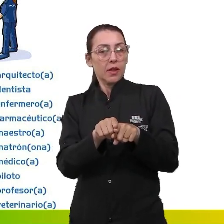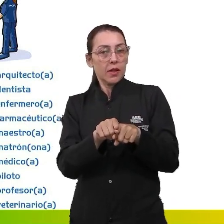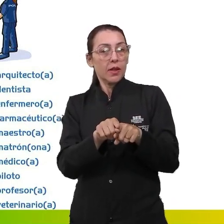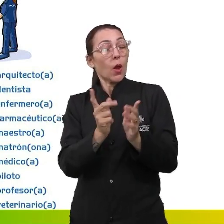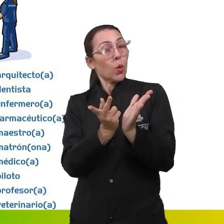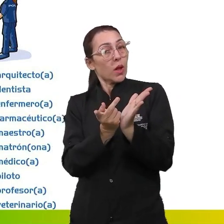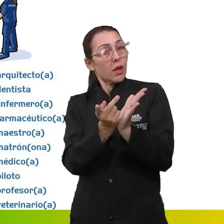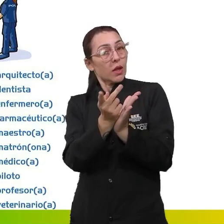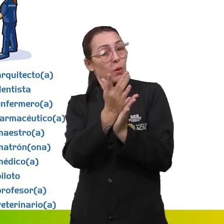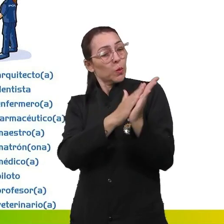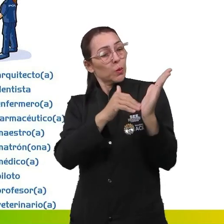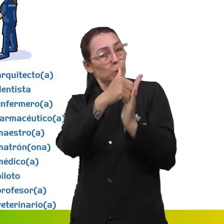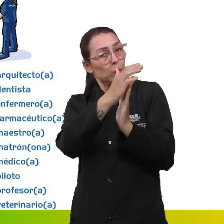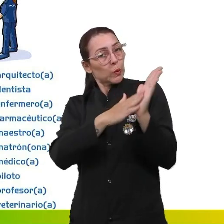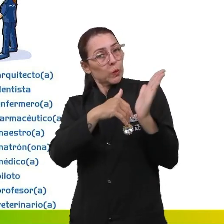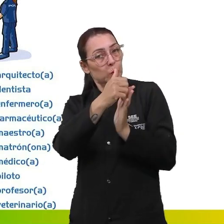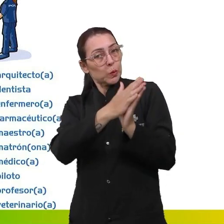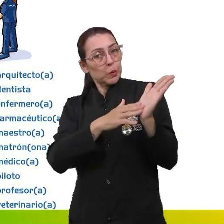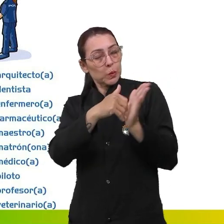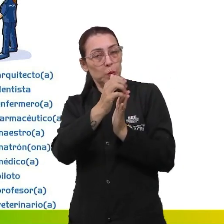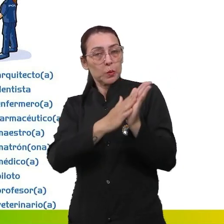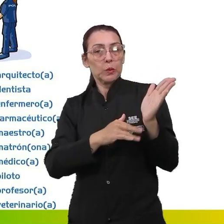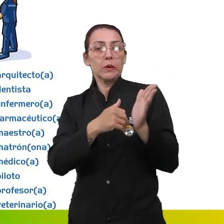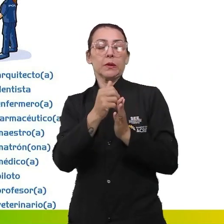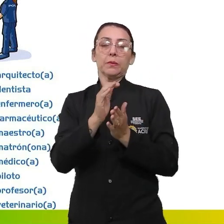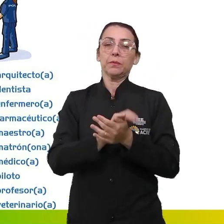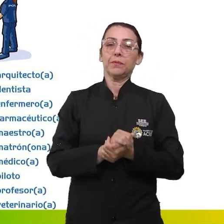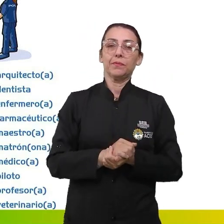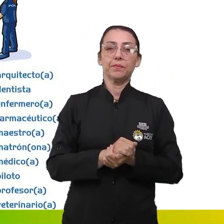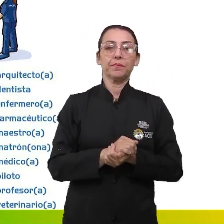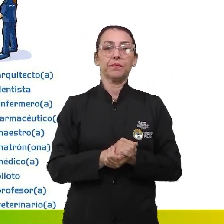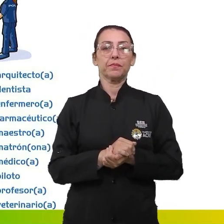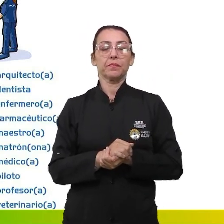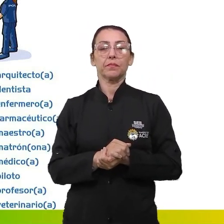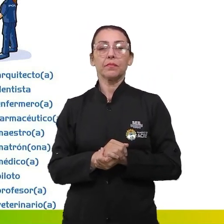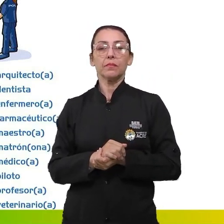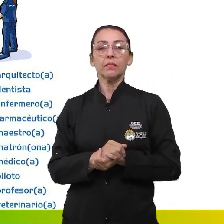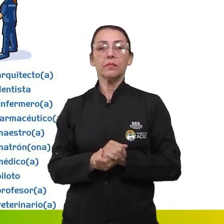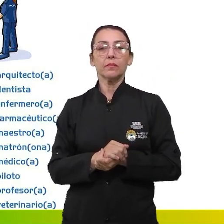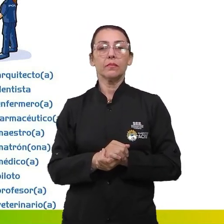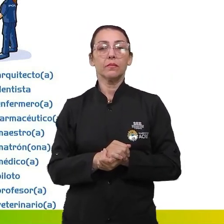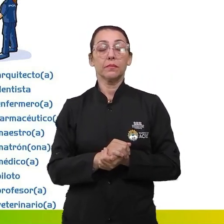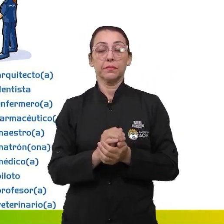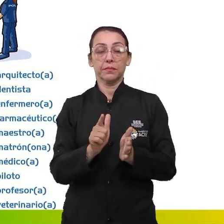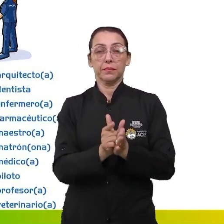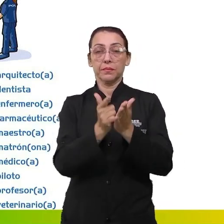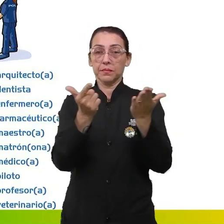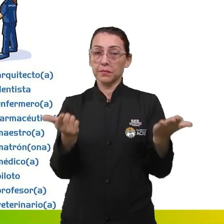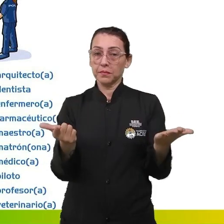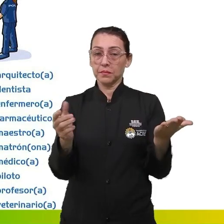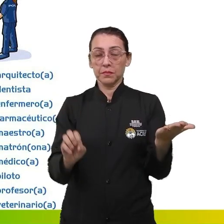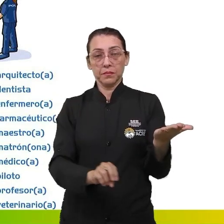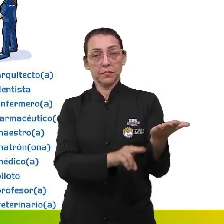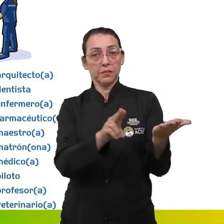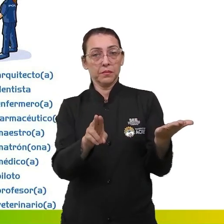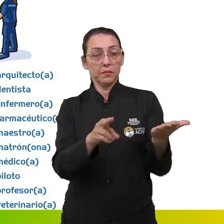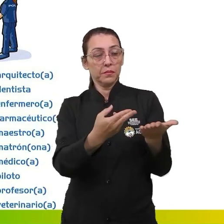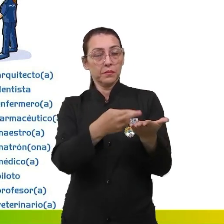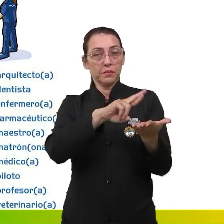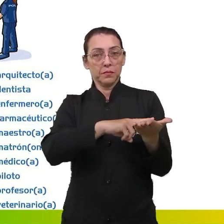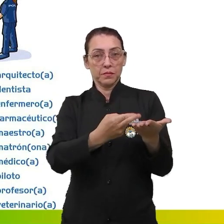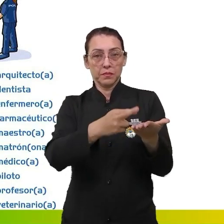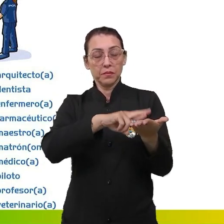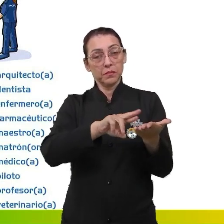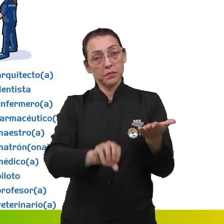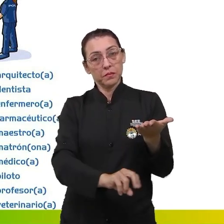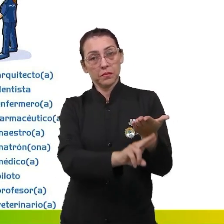que desenha, tanto pode ser um dibujante de um periódico, que é um jornal, ou pode ser de uma revista, ou